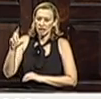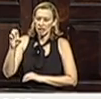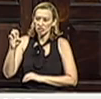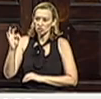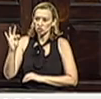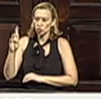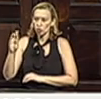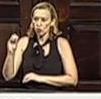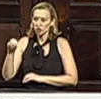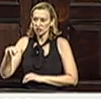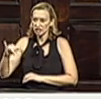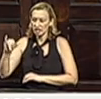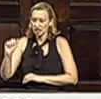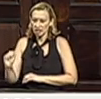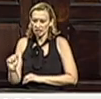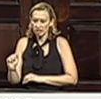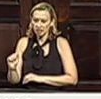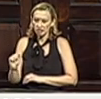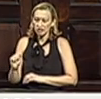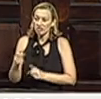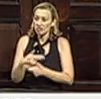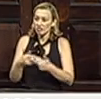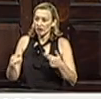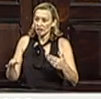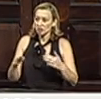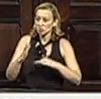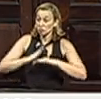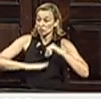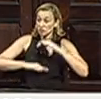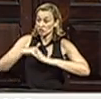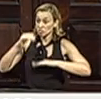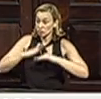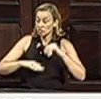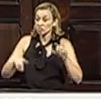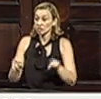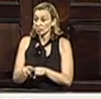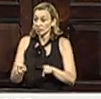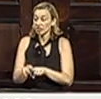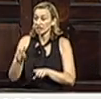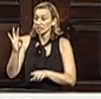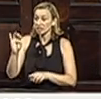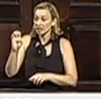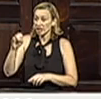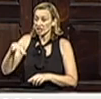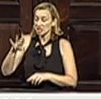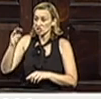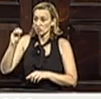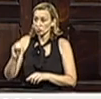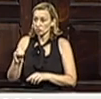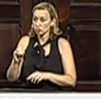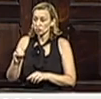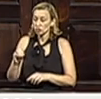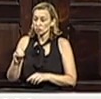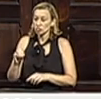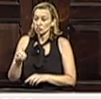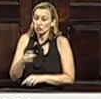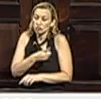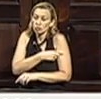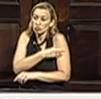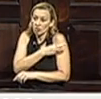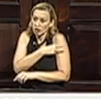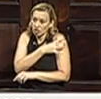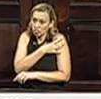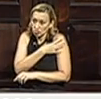em mecatrônica, bem como os técnicos de nível médio regularmente inscritos nos conselhos regionais de